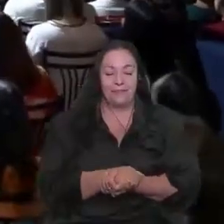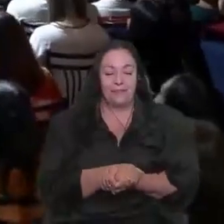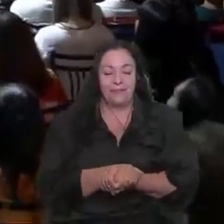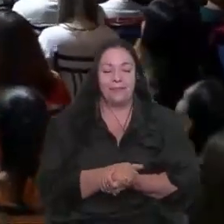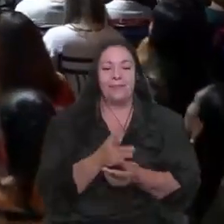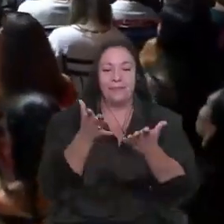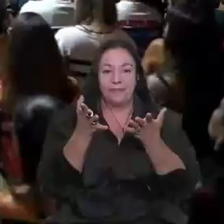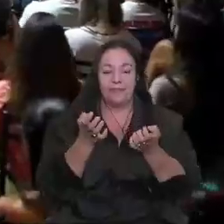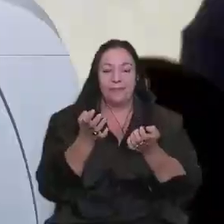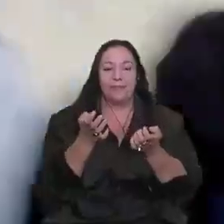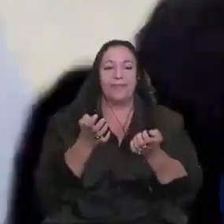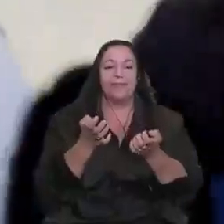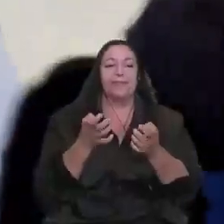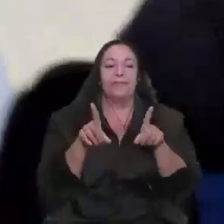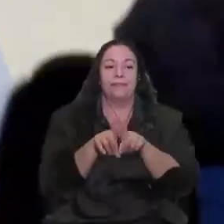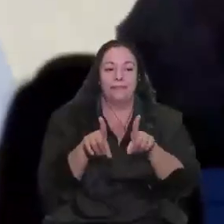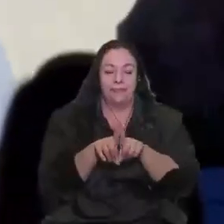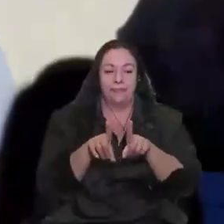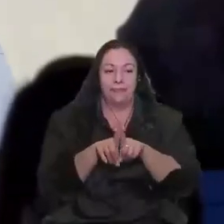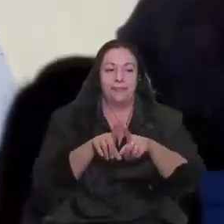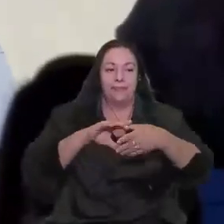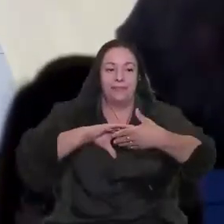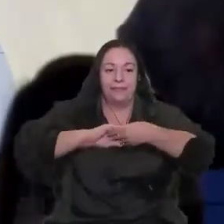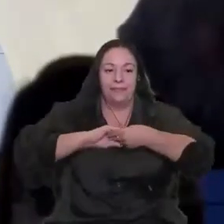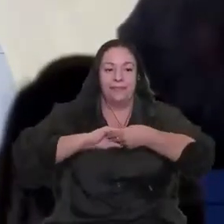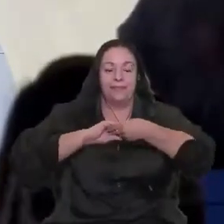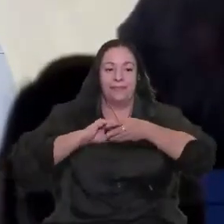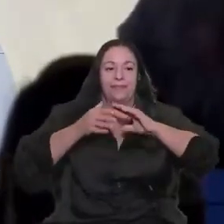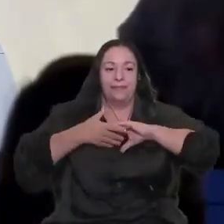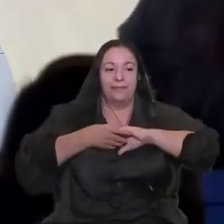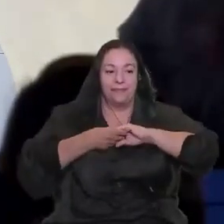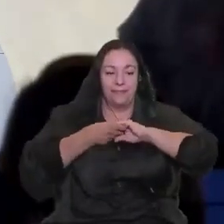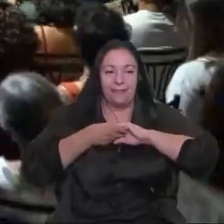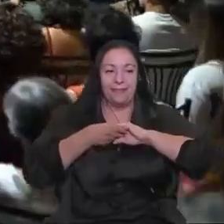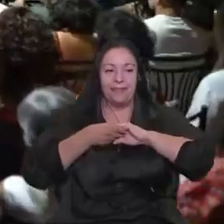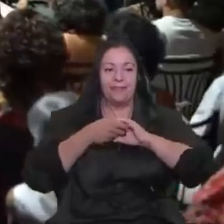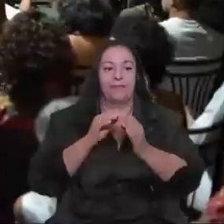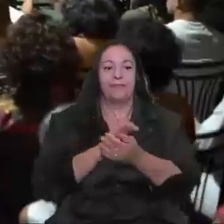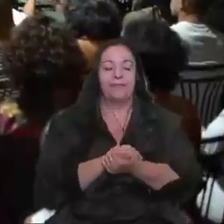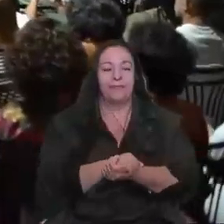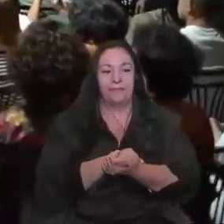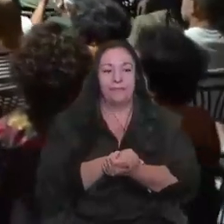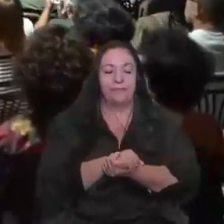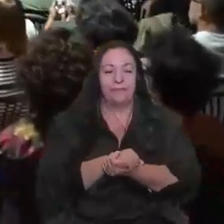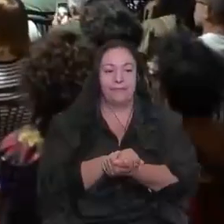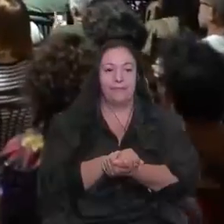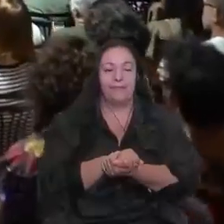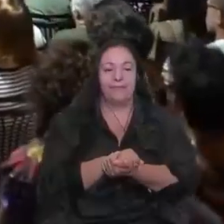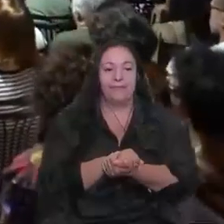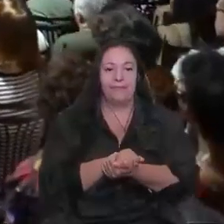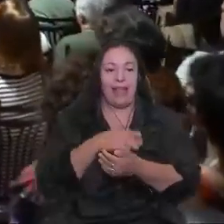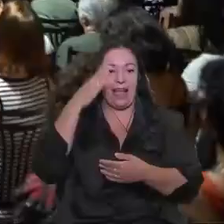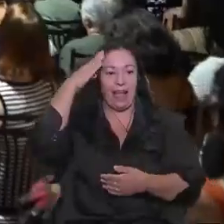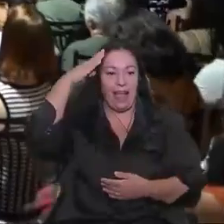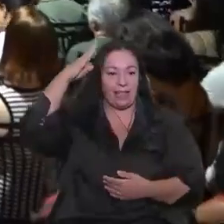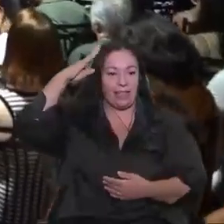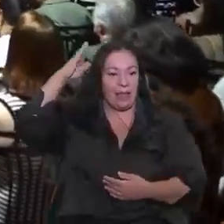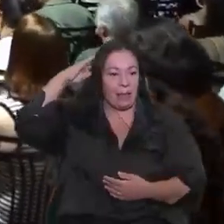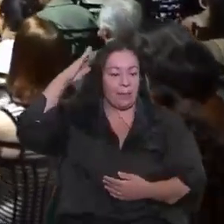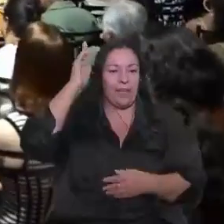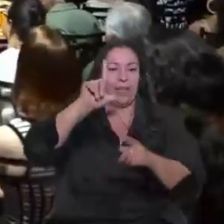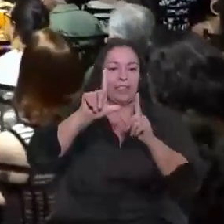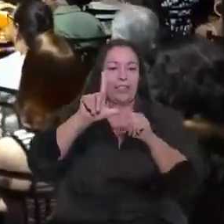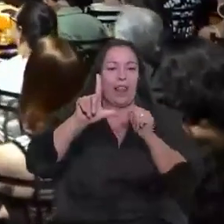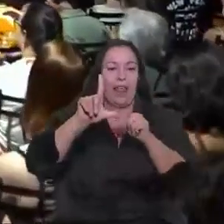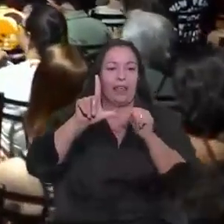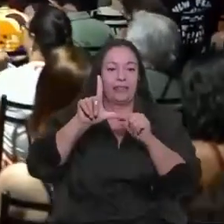Quero também saudar a minha confreira, né? Aprendi essa palavra ontem, Miriam Leitão, né? Lá da academia. E